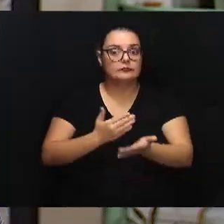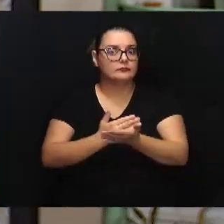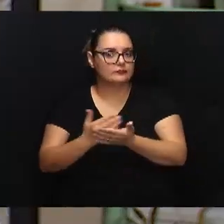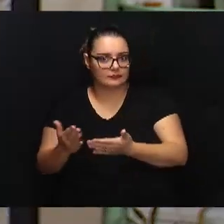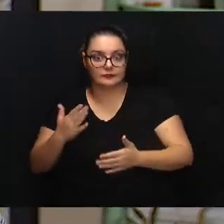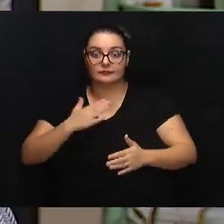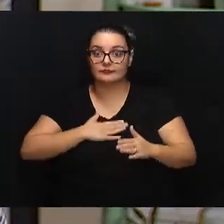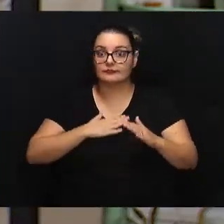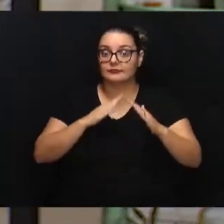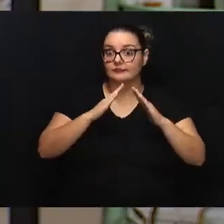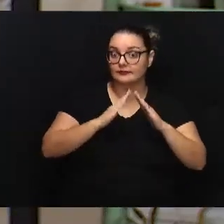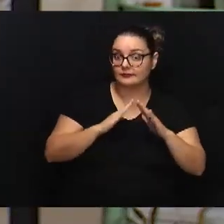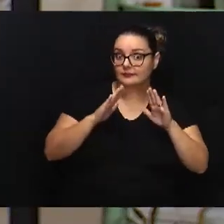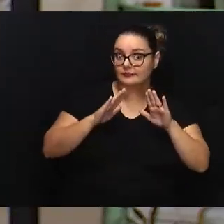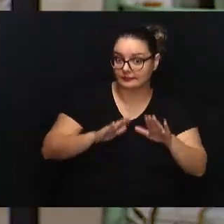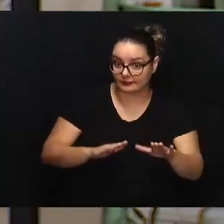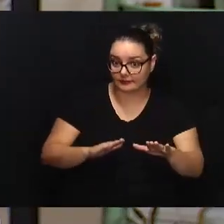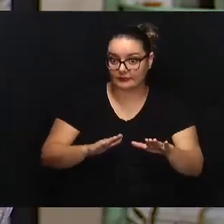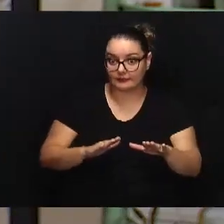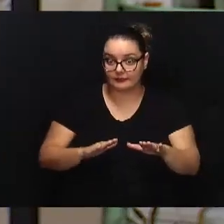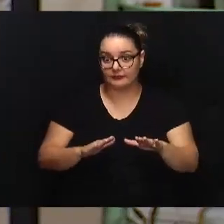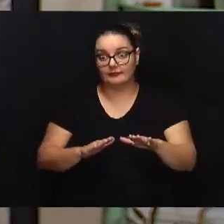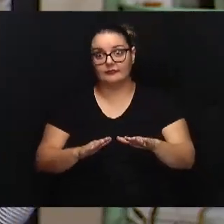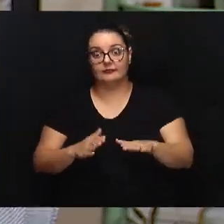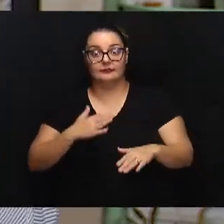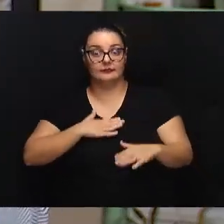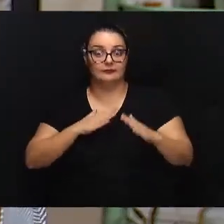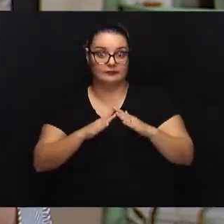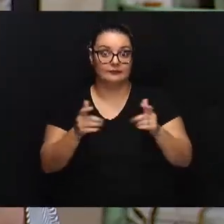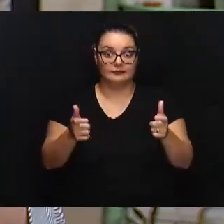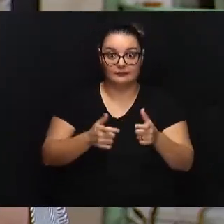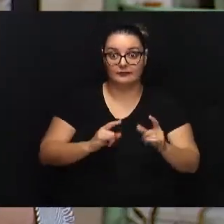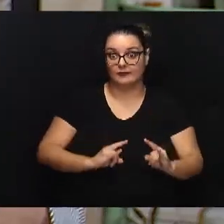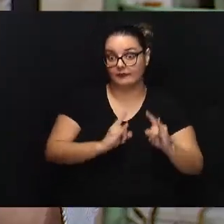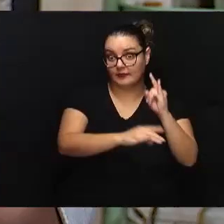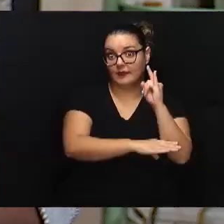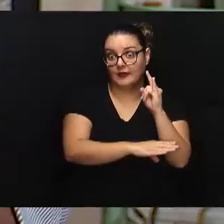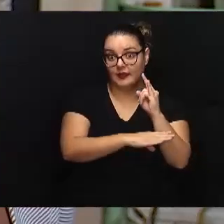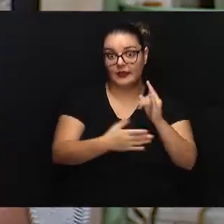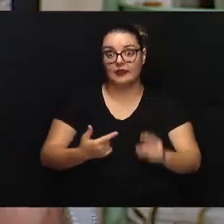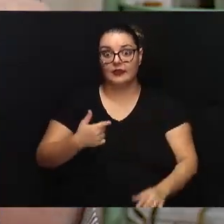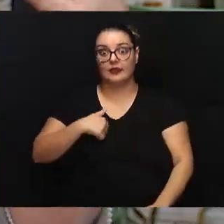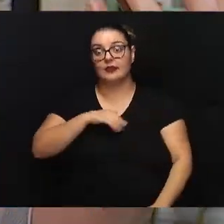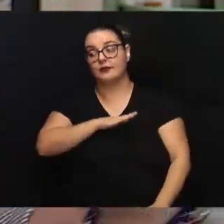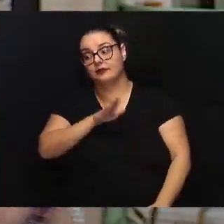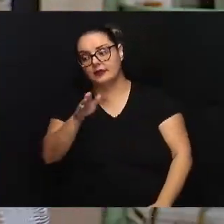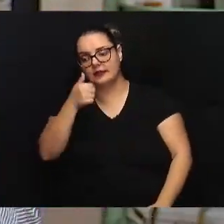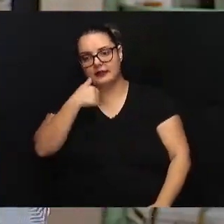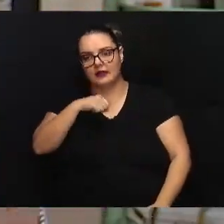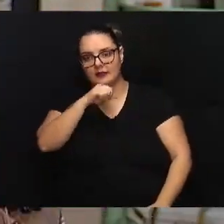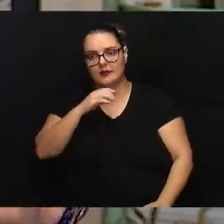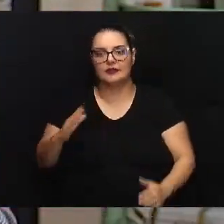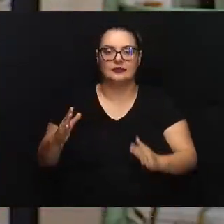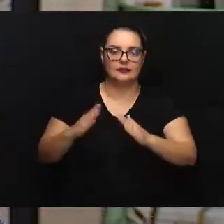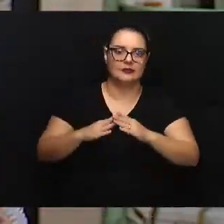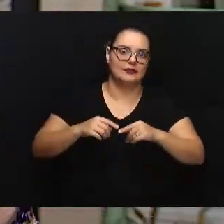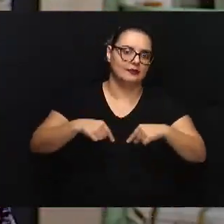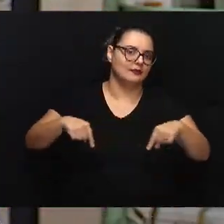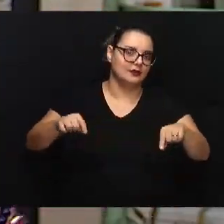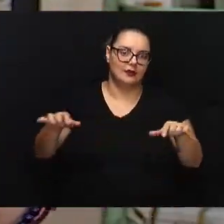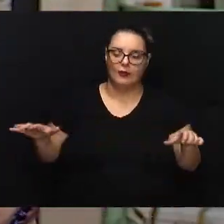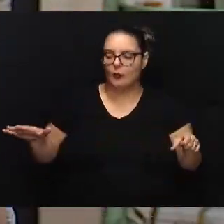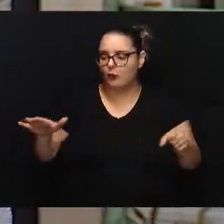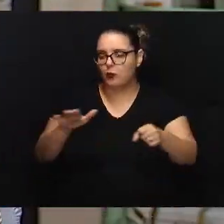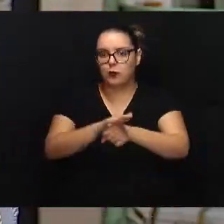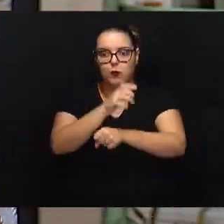casa, a minha casa até era pequena, né, um apartamento, aí eu ia na minha mãe e os cômodos todos ficavam cheios de